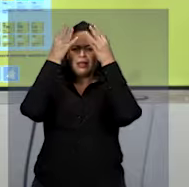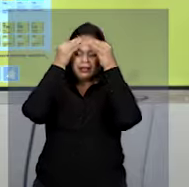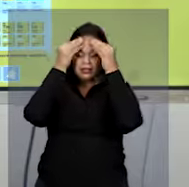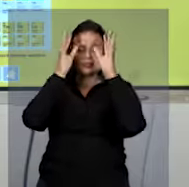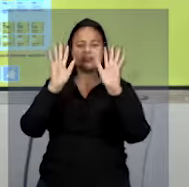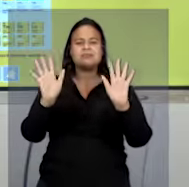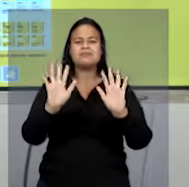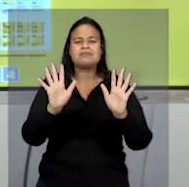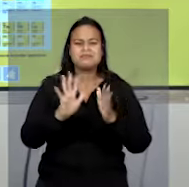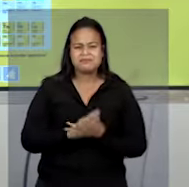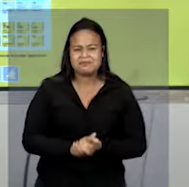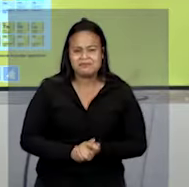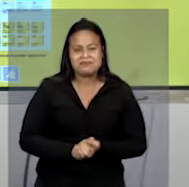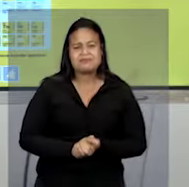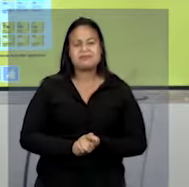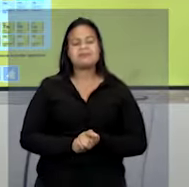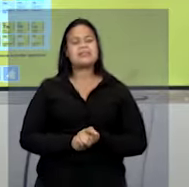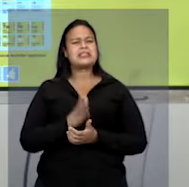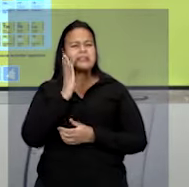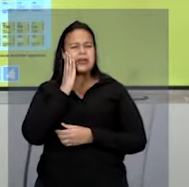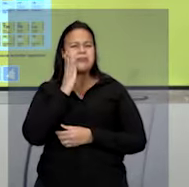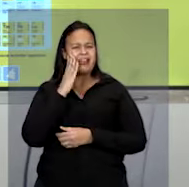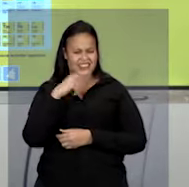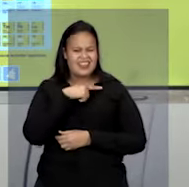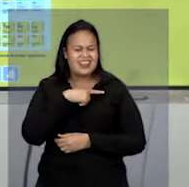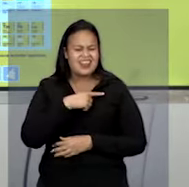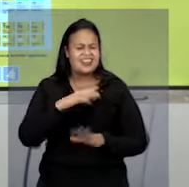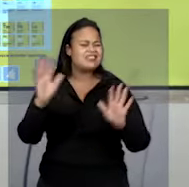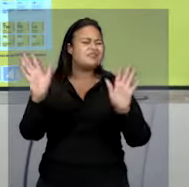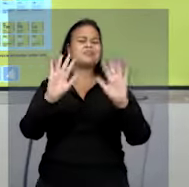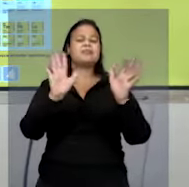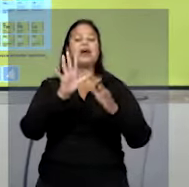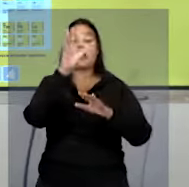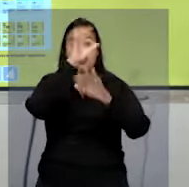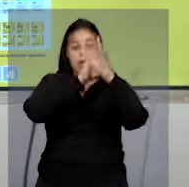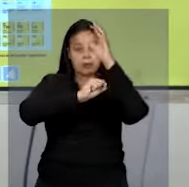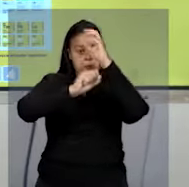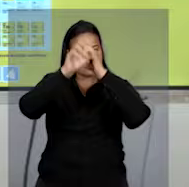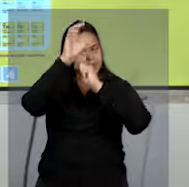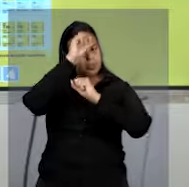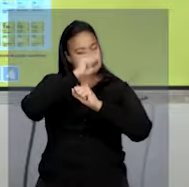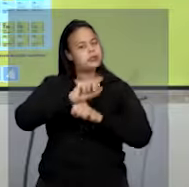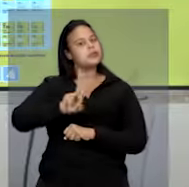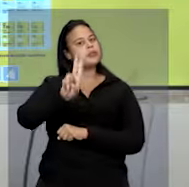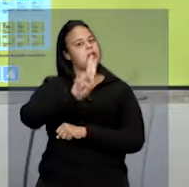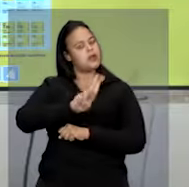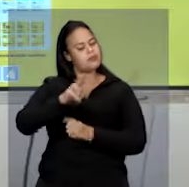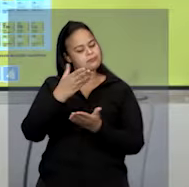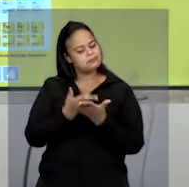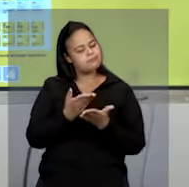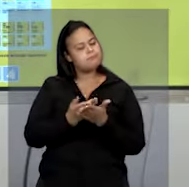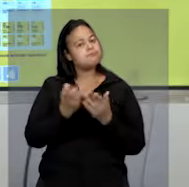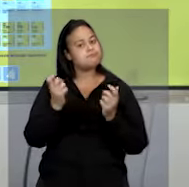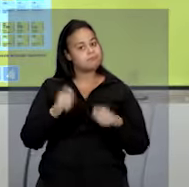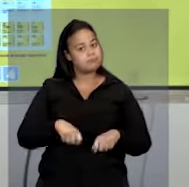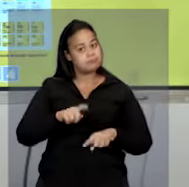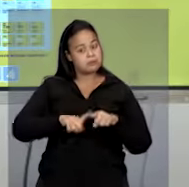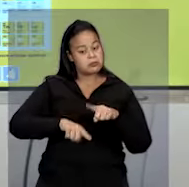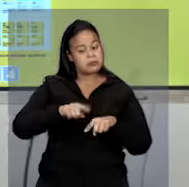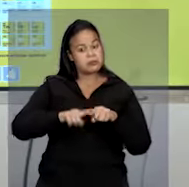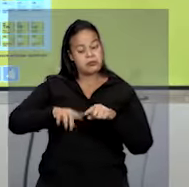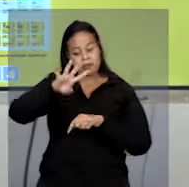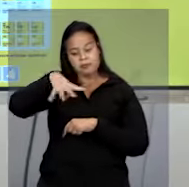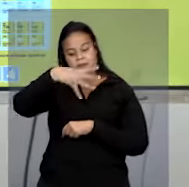periódica, tem que saber esse negócio de cor. Não, você não tem que saber. Você tem que aprender a usar. É uma ferramenta de auxílio. E